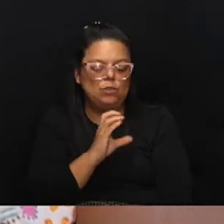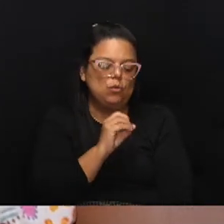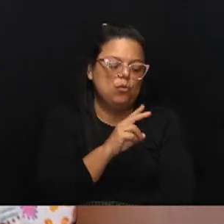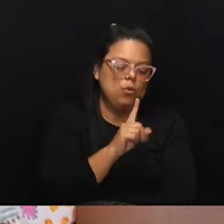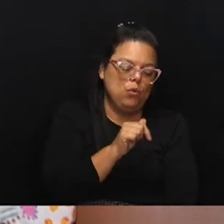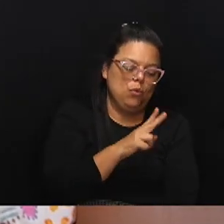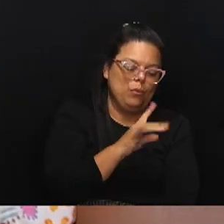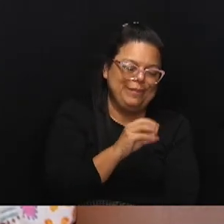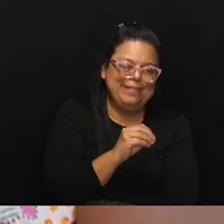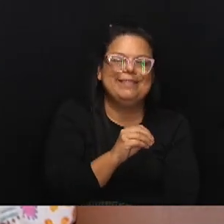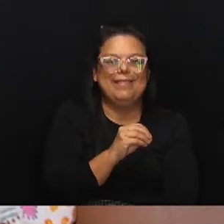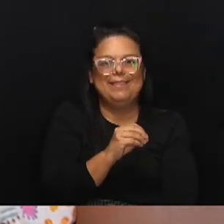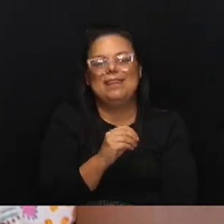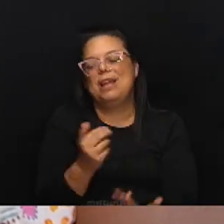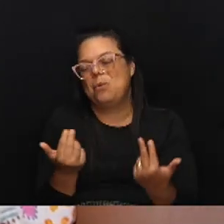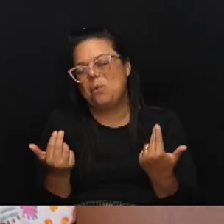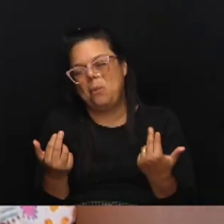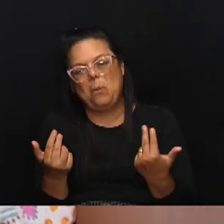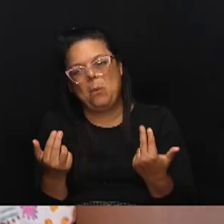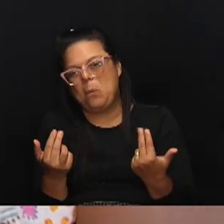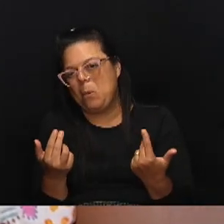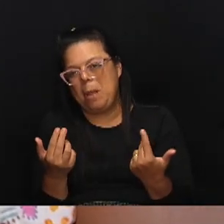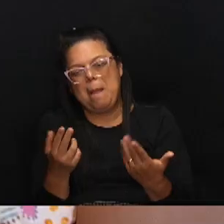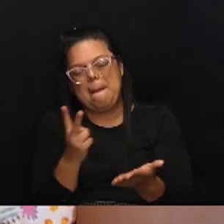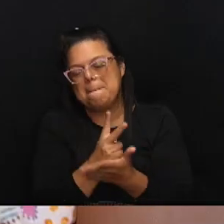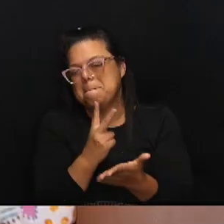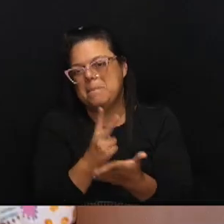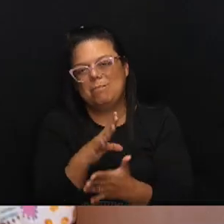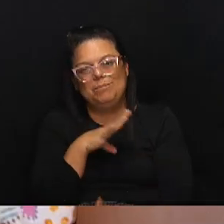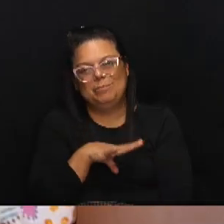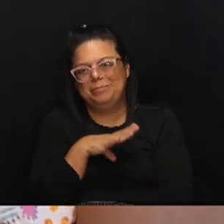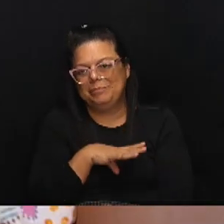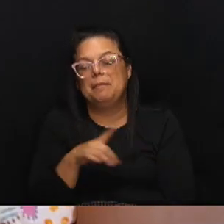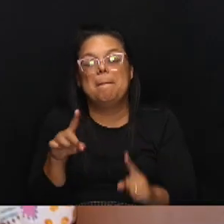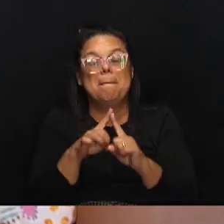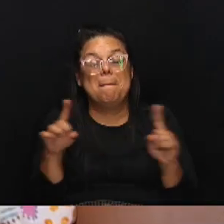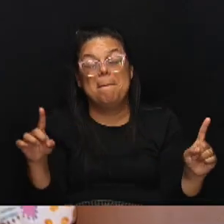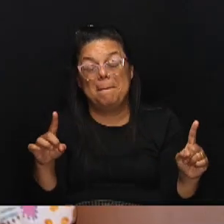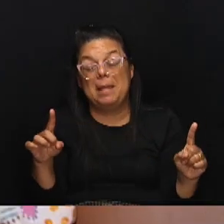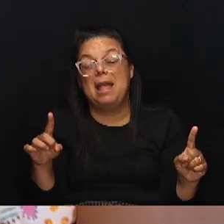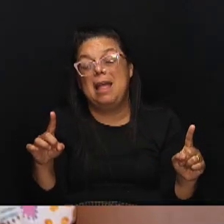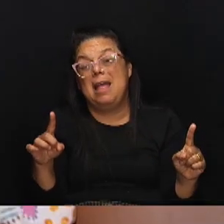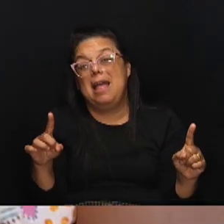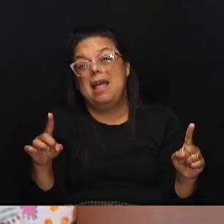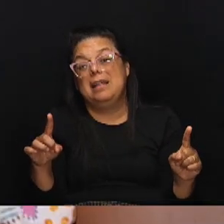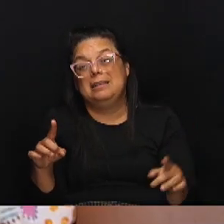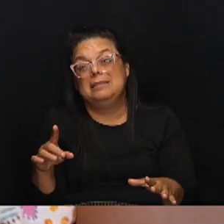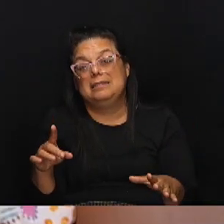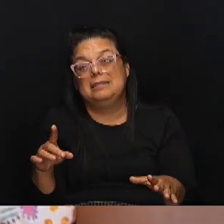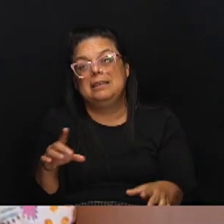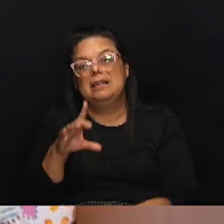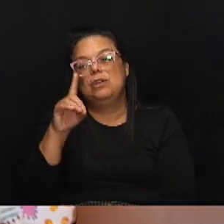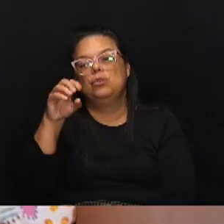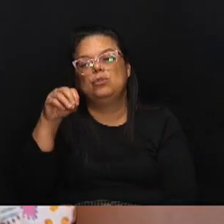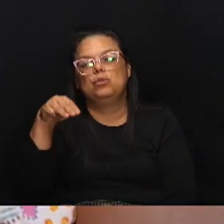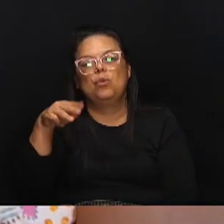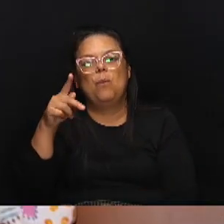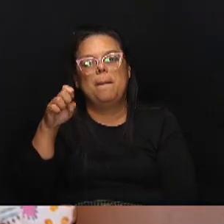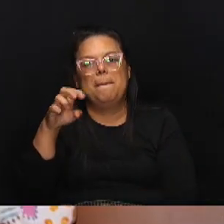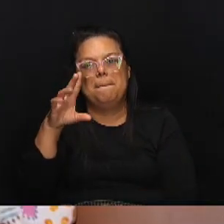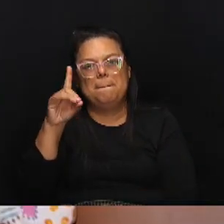as condições são as mesmas, são os mesmos portugueses no domínio. Mas Dom Pedro I, ele